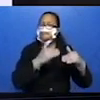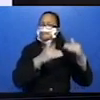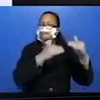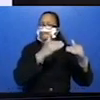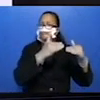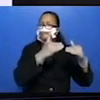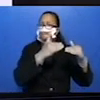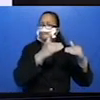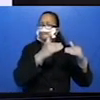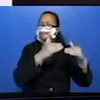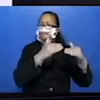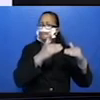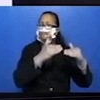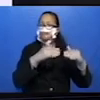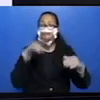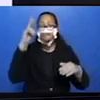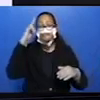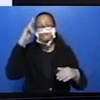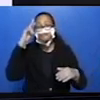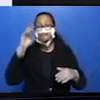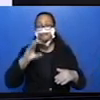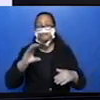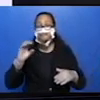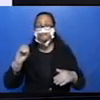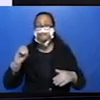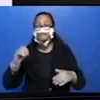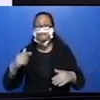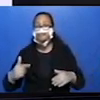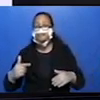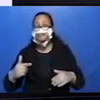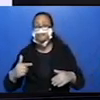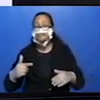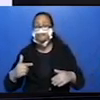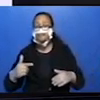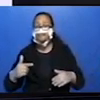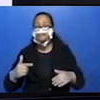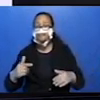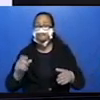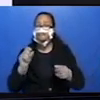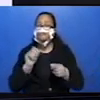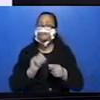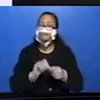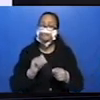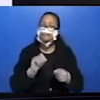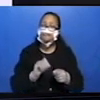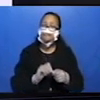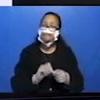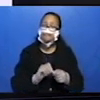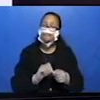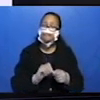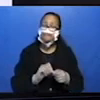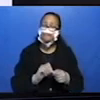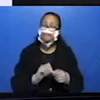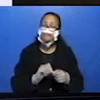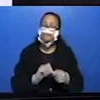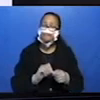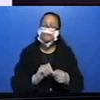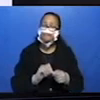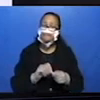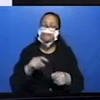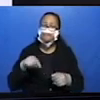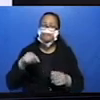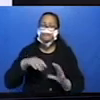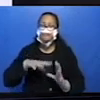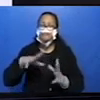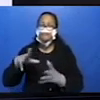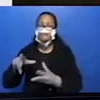Lembrando que o gás carbônico é o gás que faz parte da composição da atmosfera terrestre. Ele está